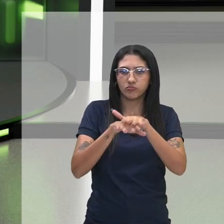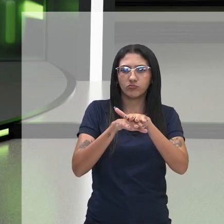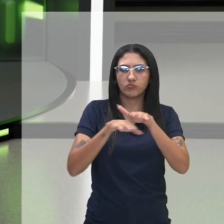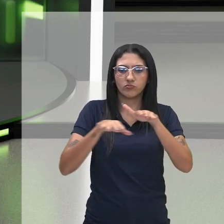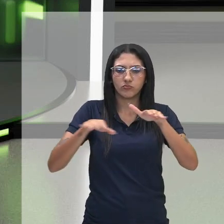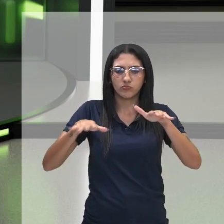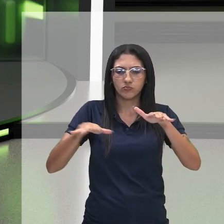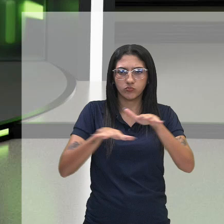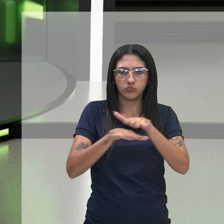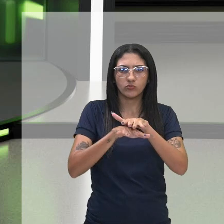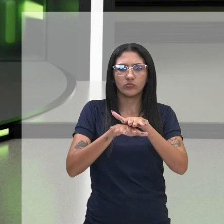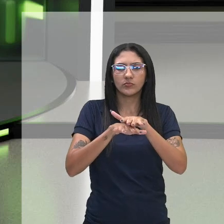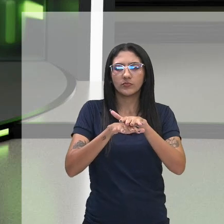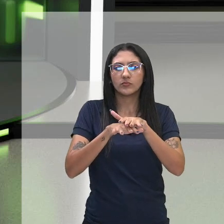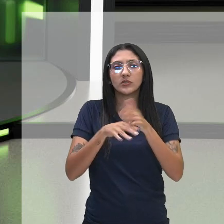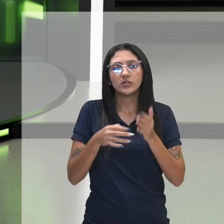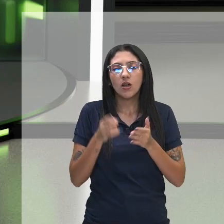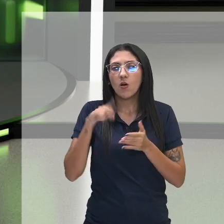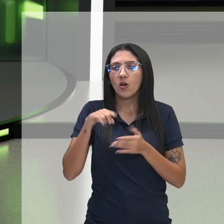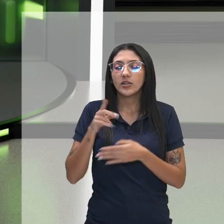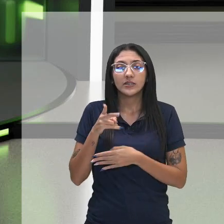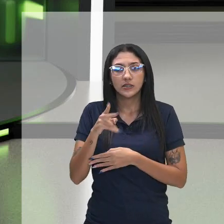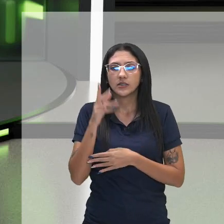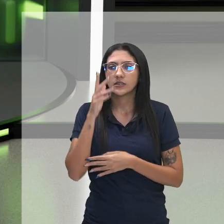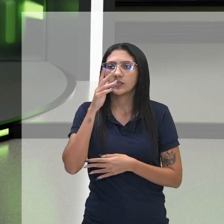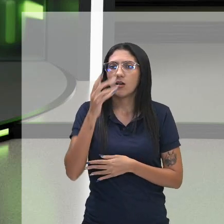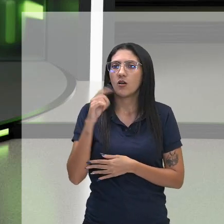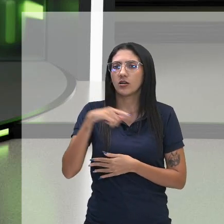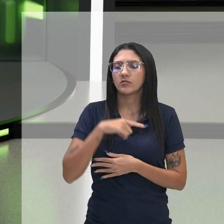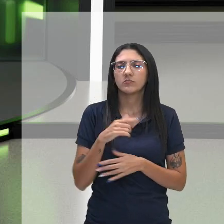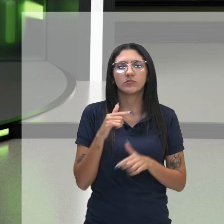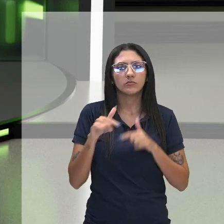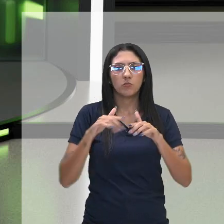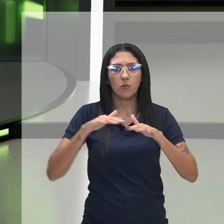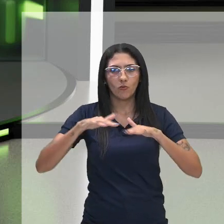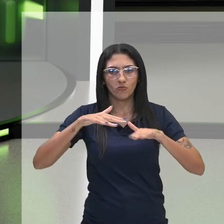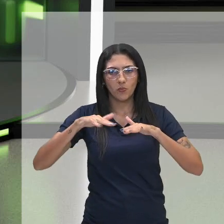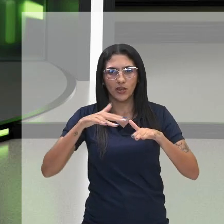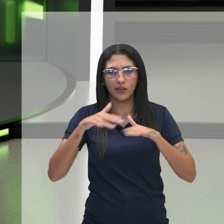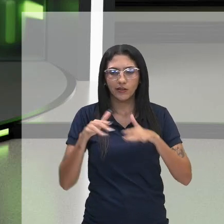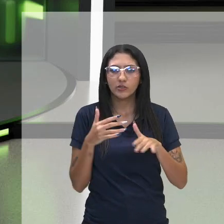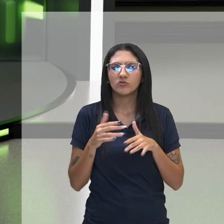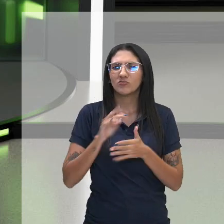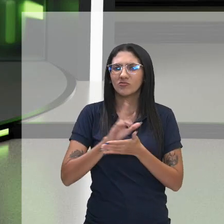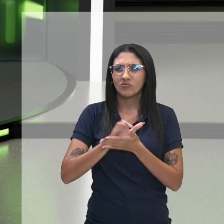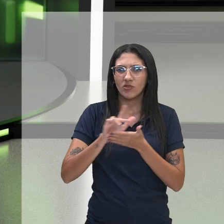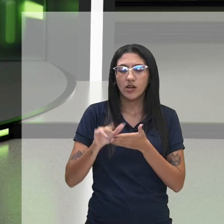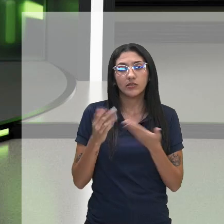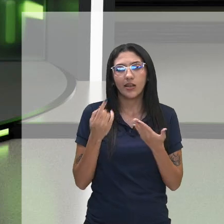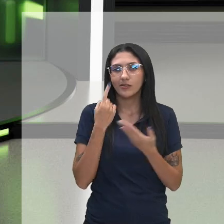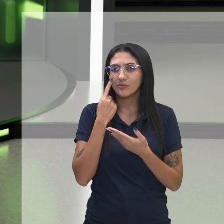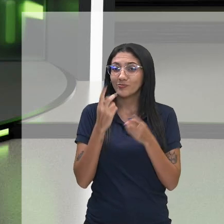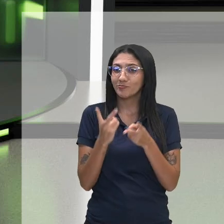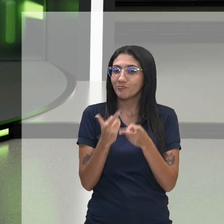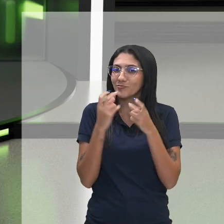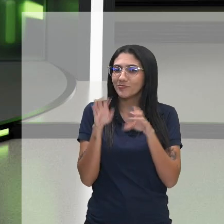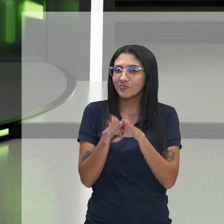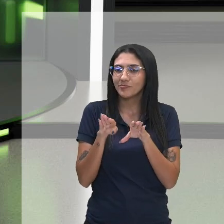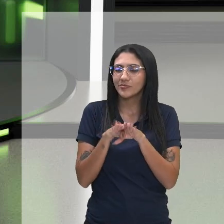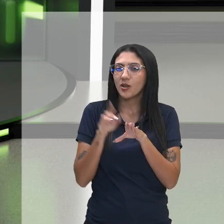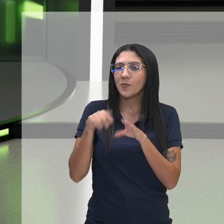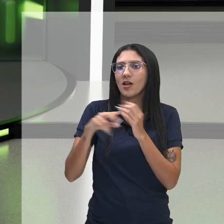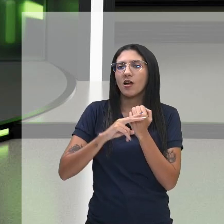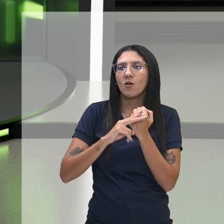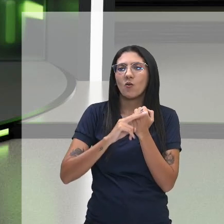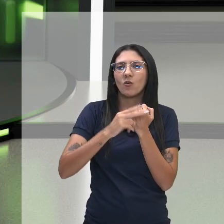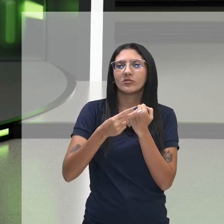direção à outra, né? Então, isso vai acontecendo e aí vai gerando terremotos, e aí a gente observa também a consequência,